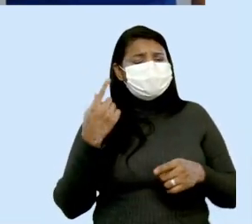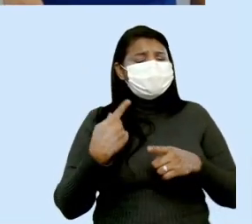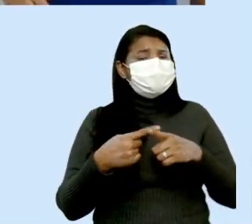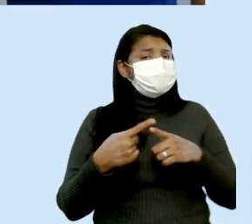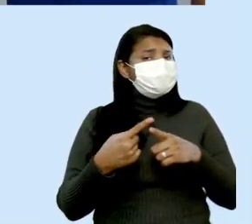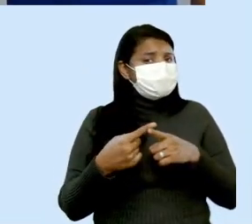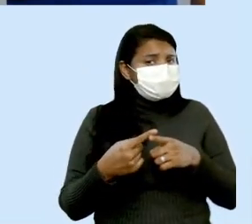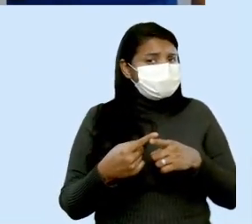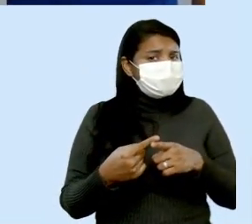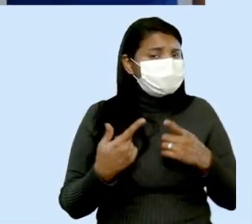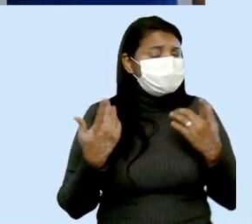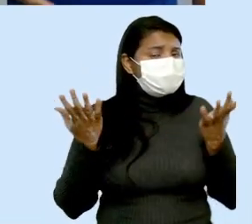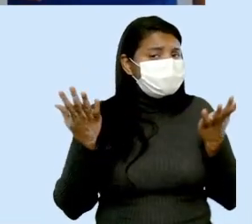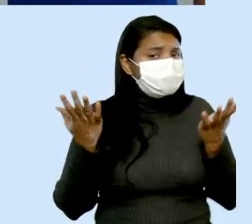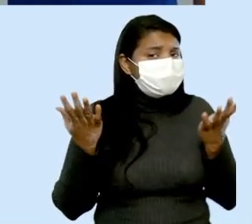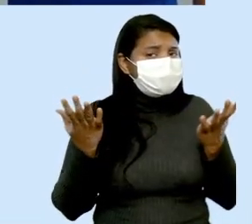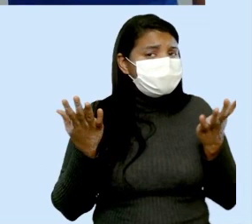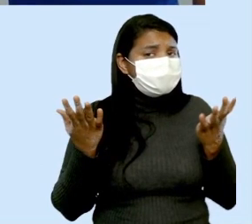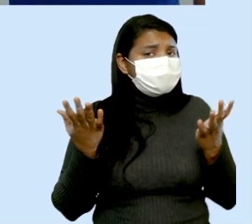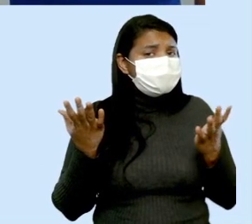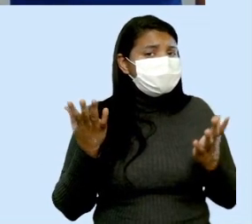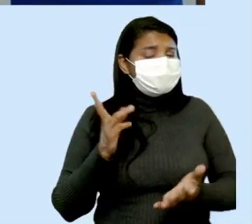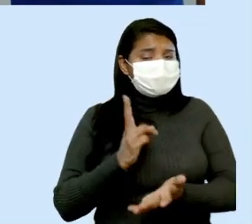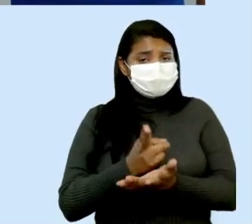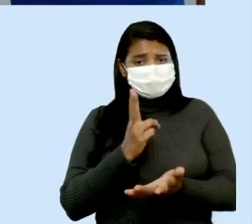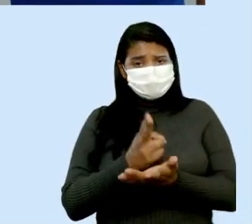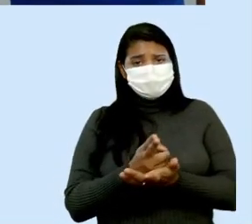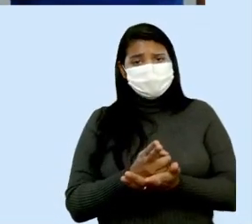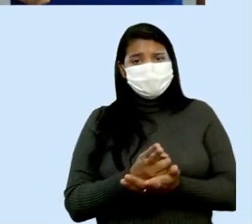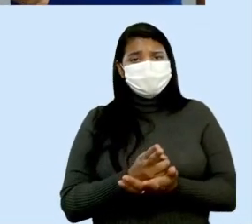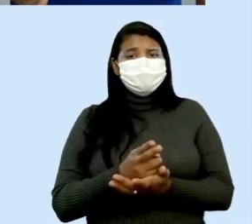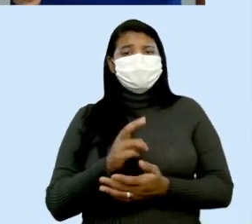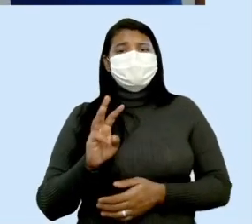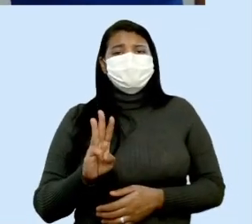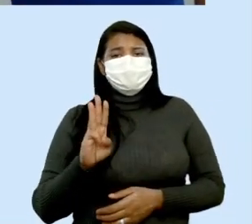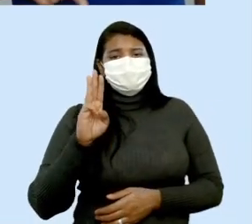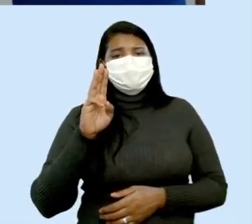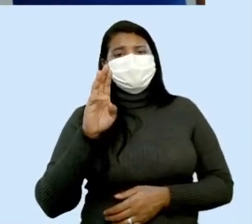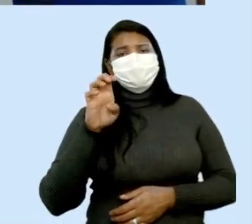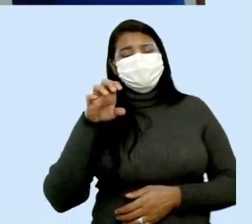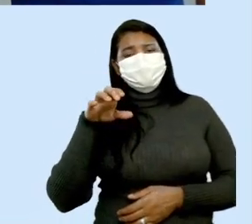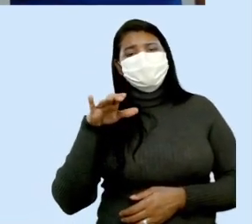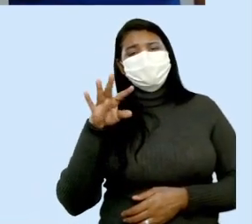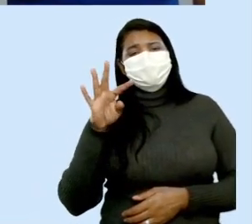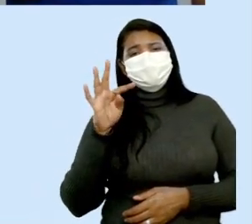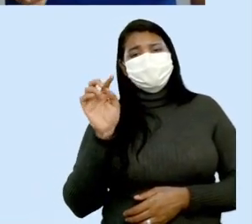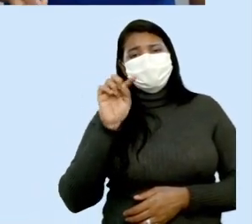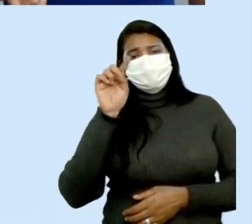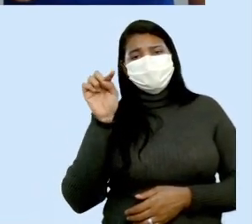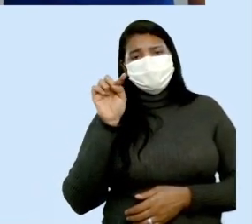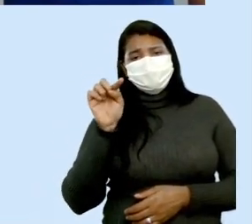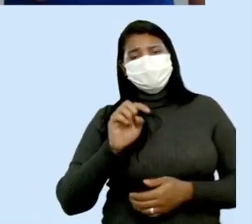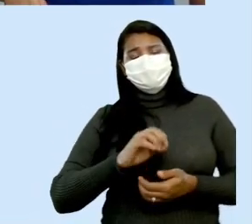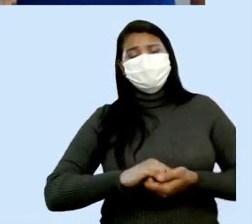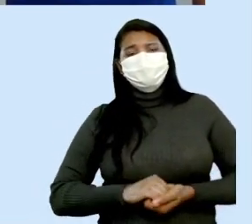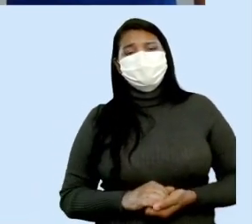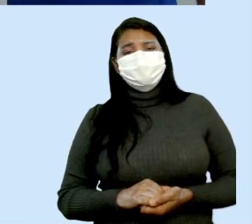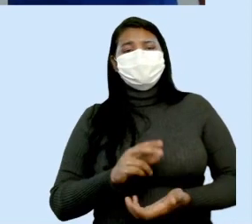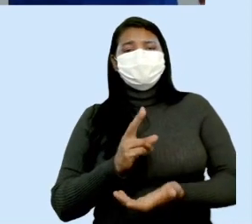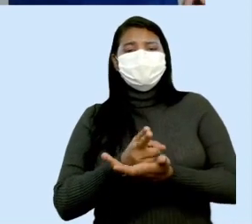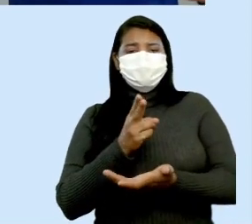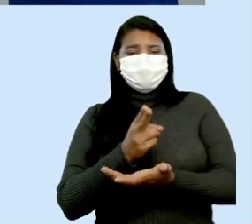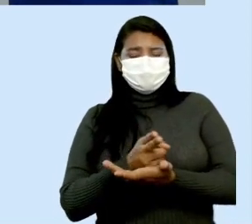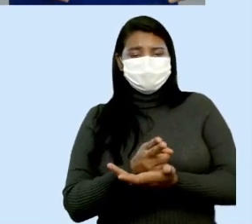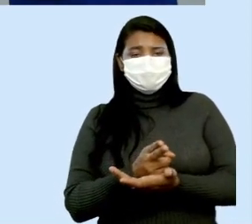porquê e when, quando. E toda vez que vier WH word nas interrogatives, ela sempre